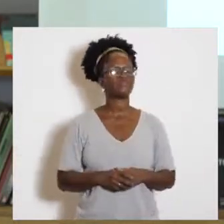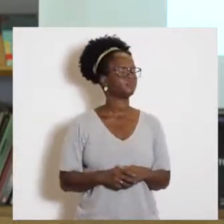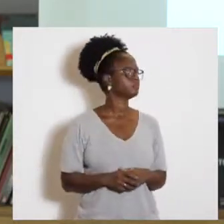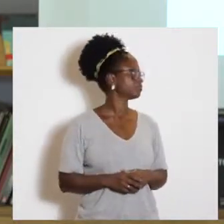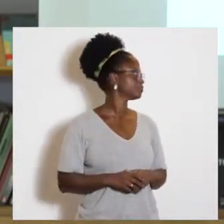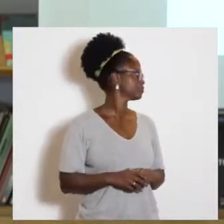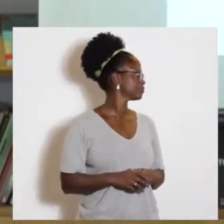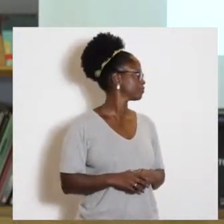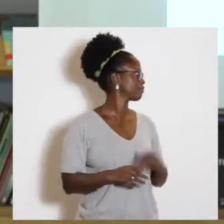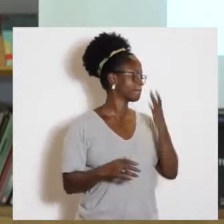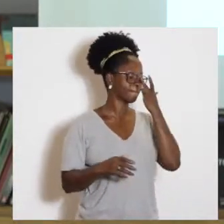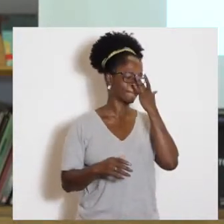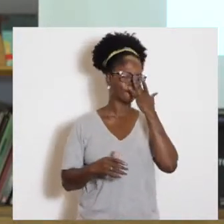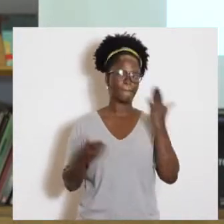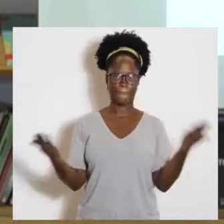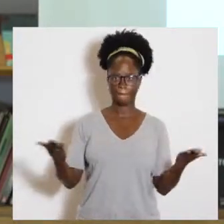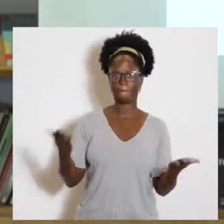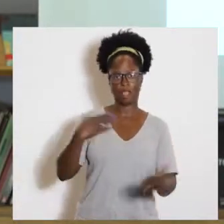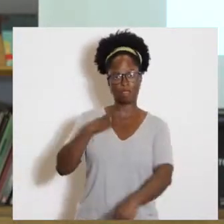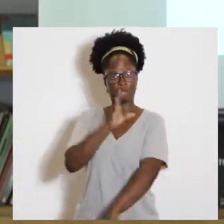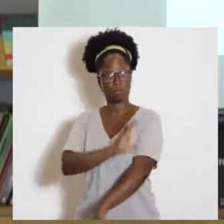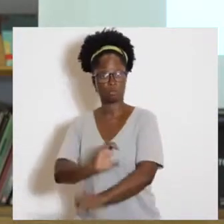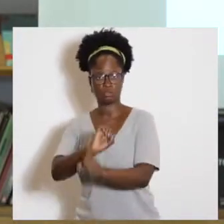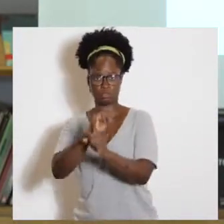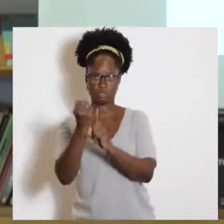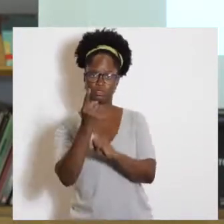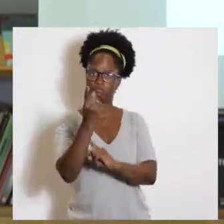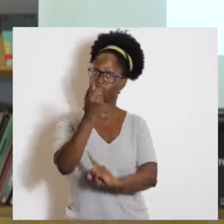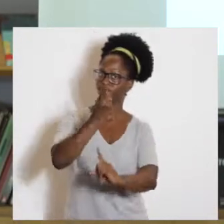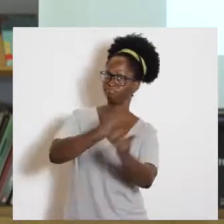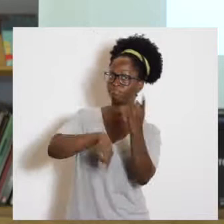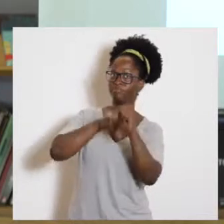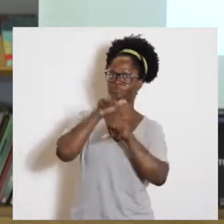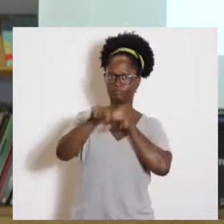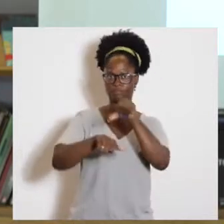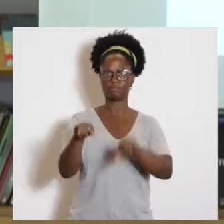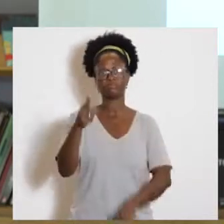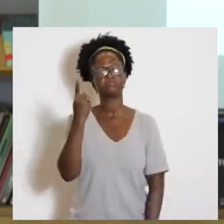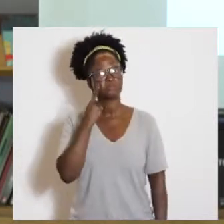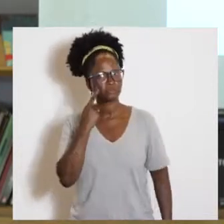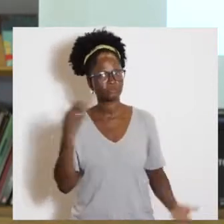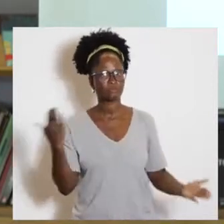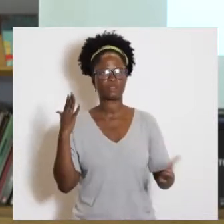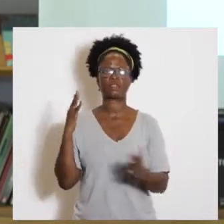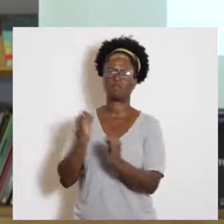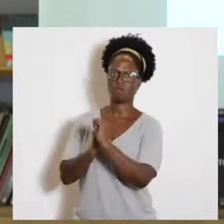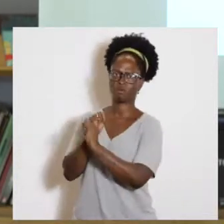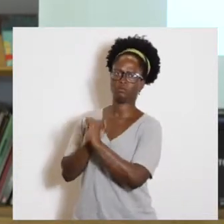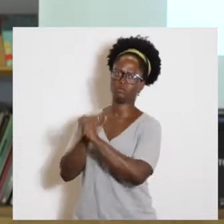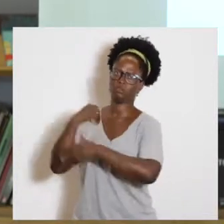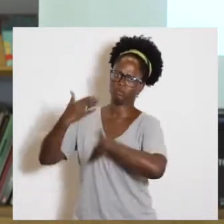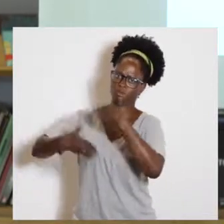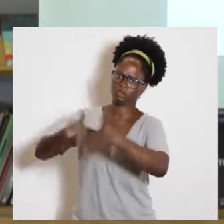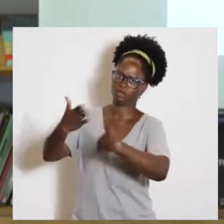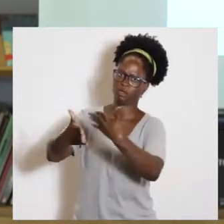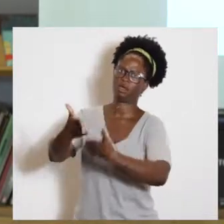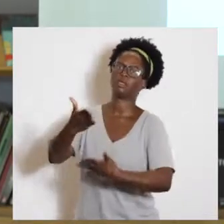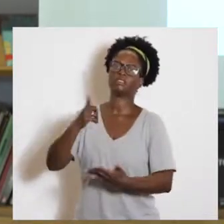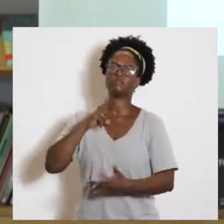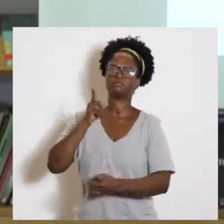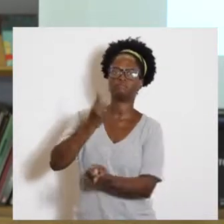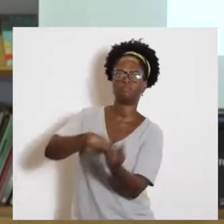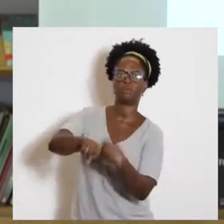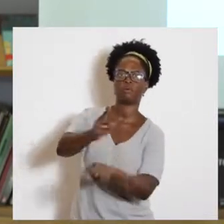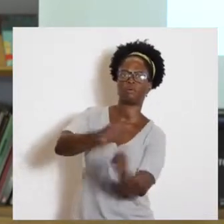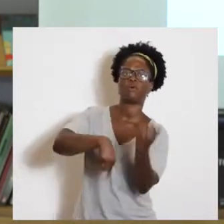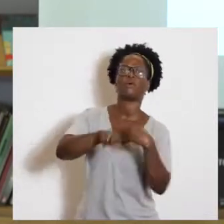a relação com a cultura da cultura com a sociedade se modificou é isso que nós observamos nos últimos anos essa relação se